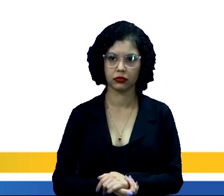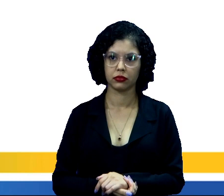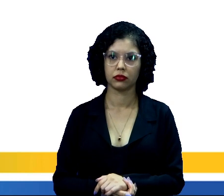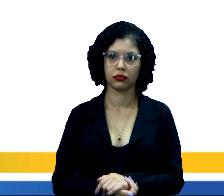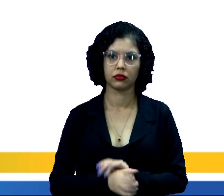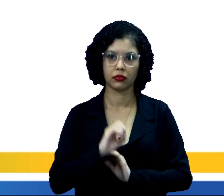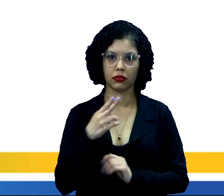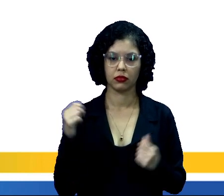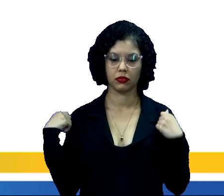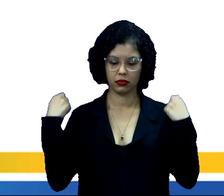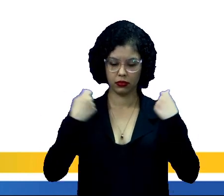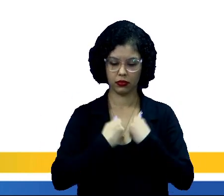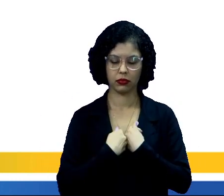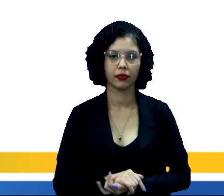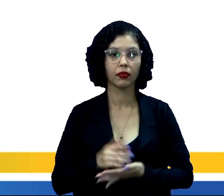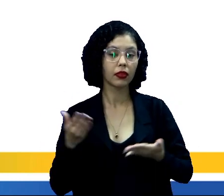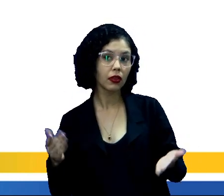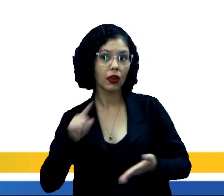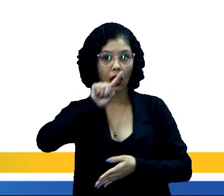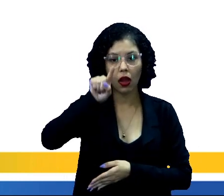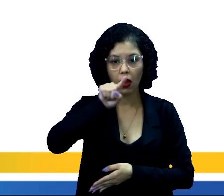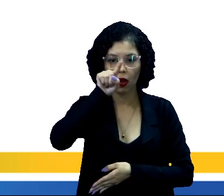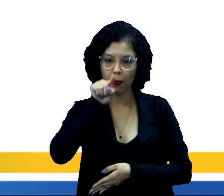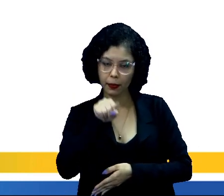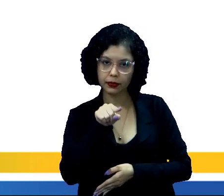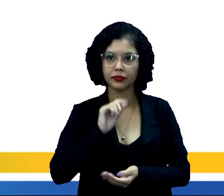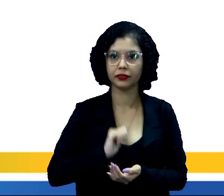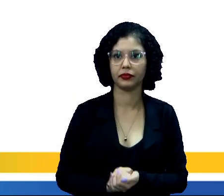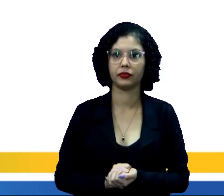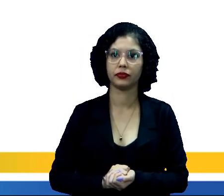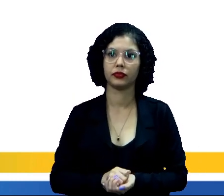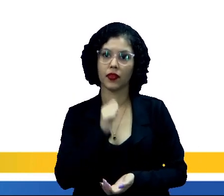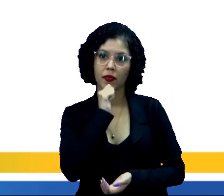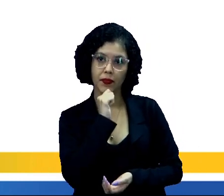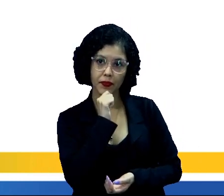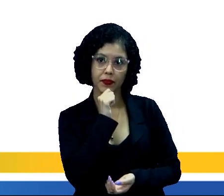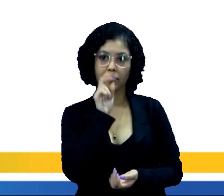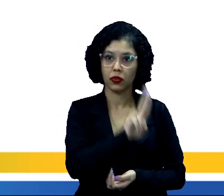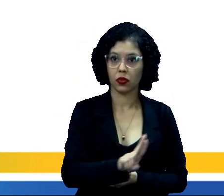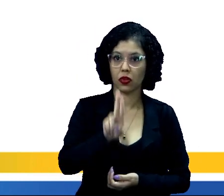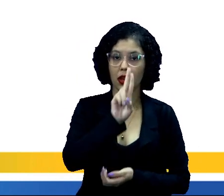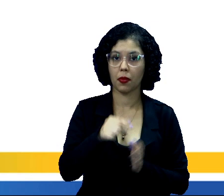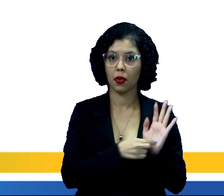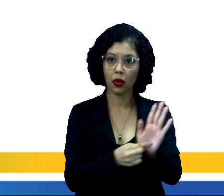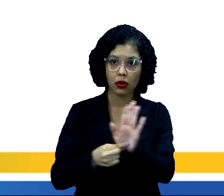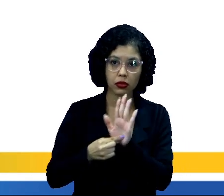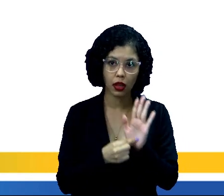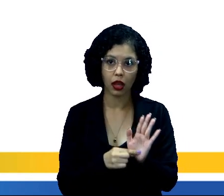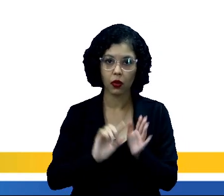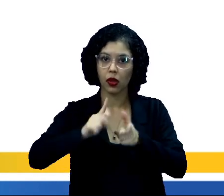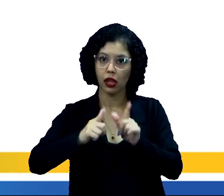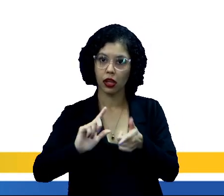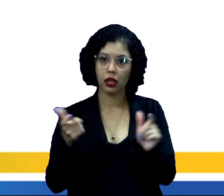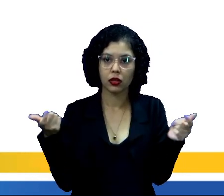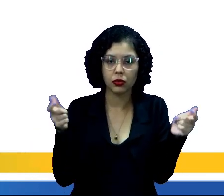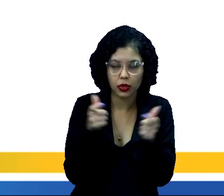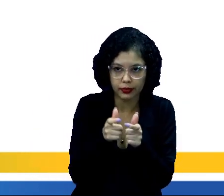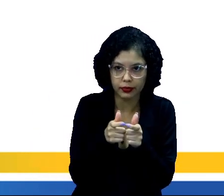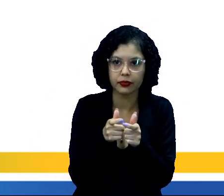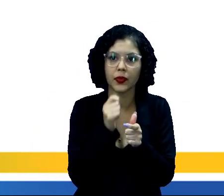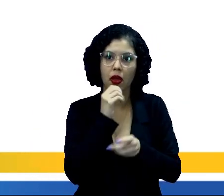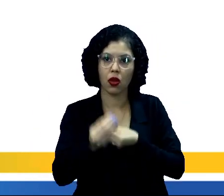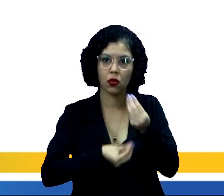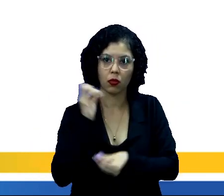ou casaco. O apóstrofo, apostrophe, é usado para indicar que uma letra foi